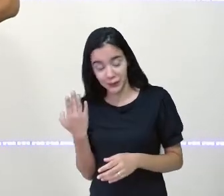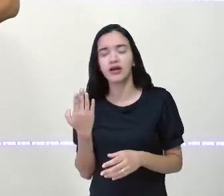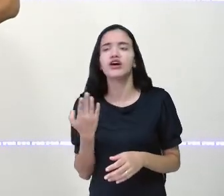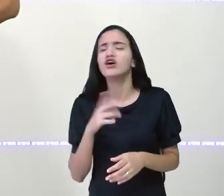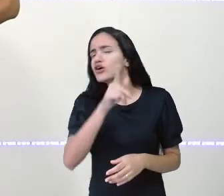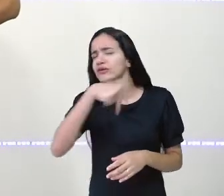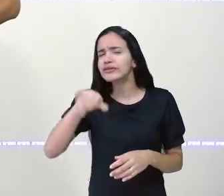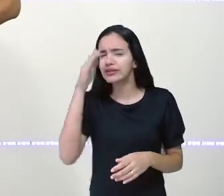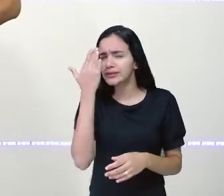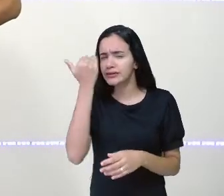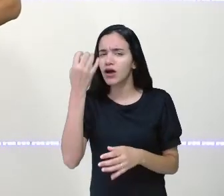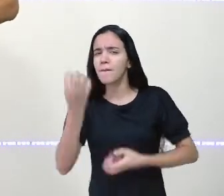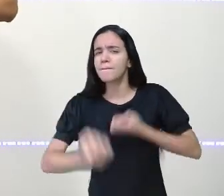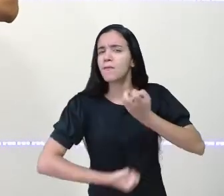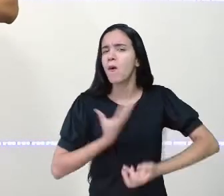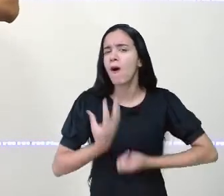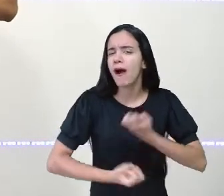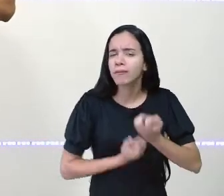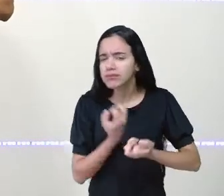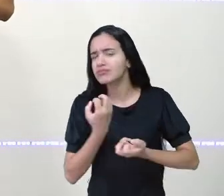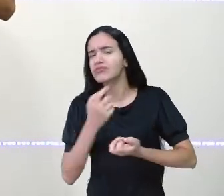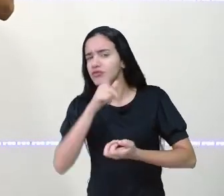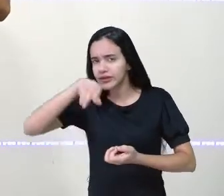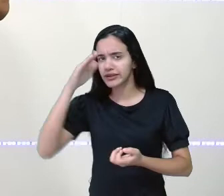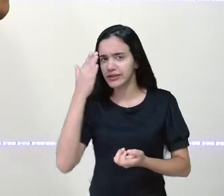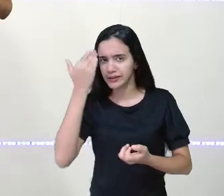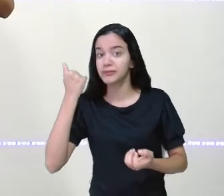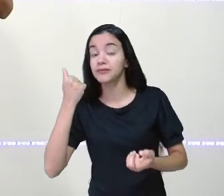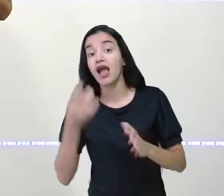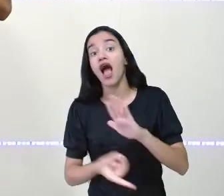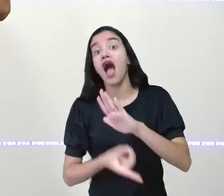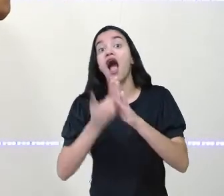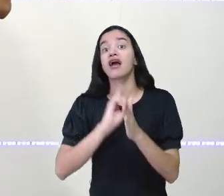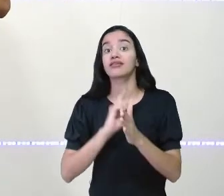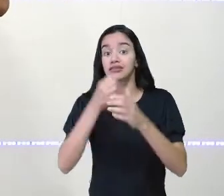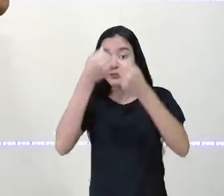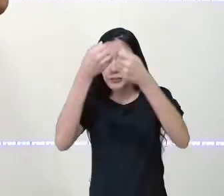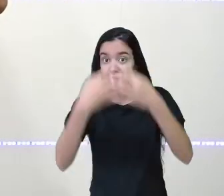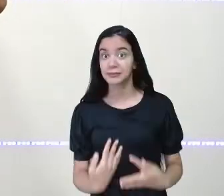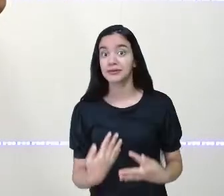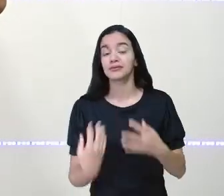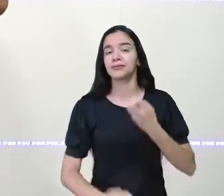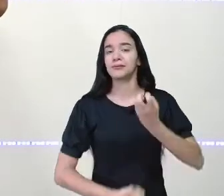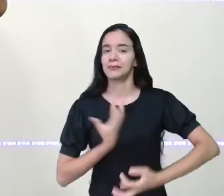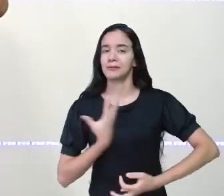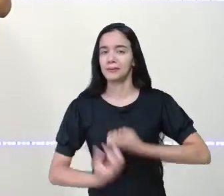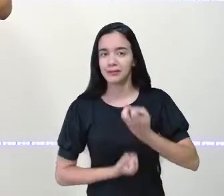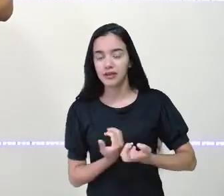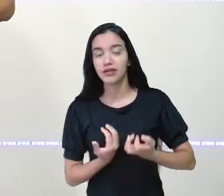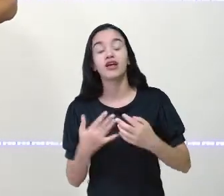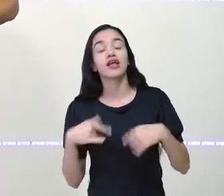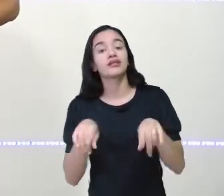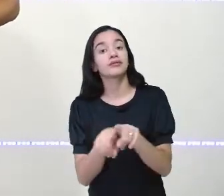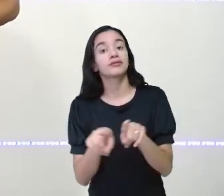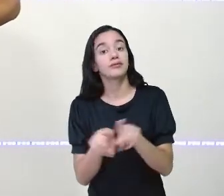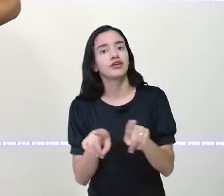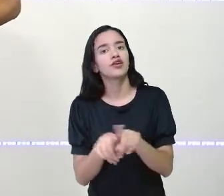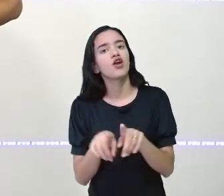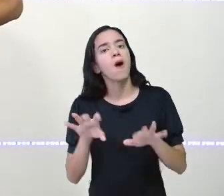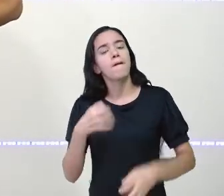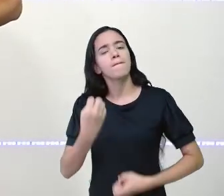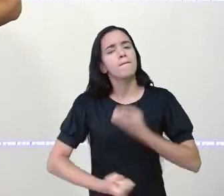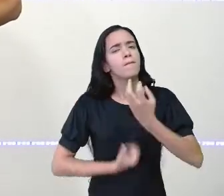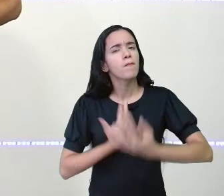você sabe o que é um poema? Antes de falarmos sobre poemas visuais, vamos falar sobre poema. O que